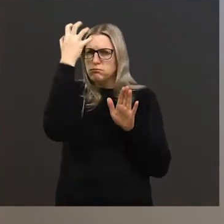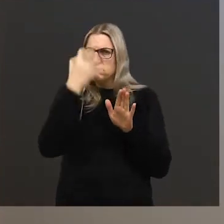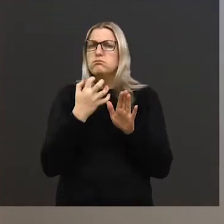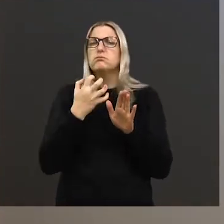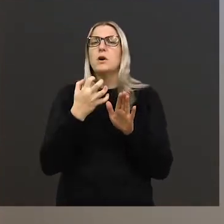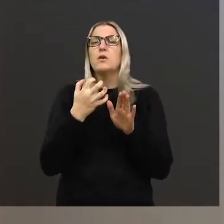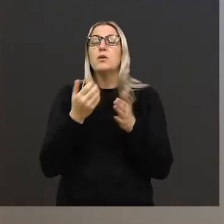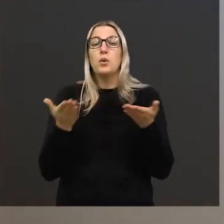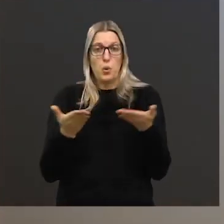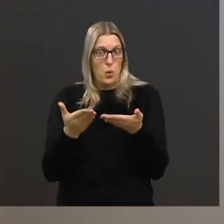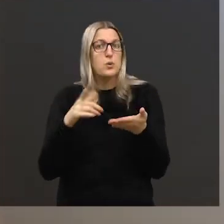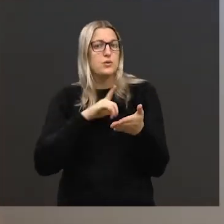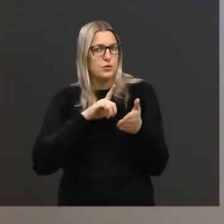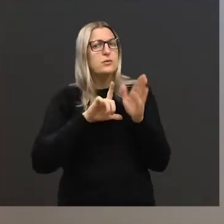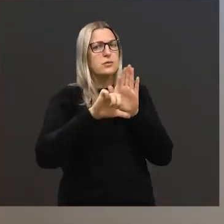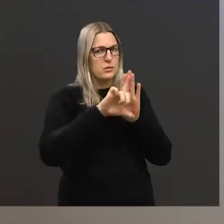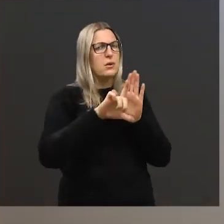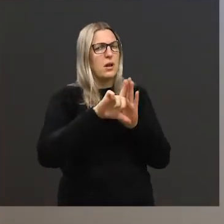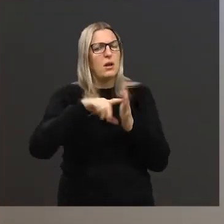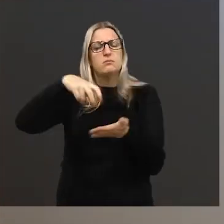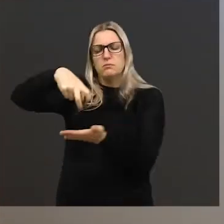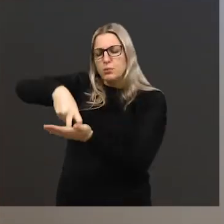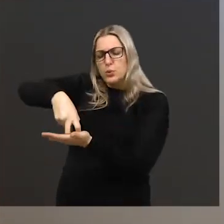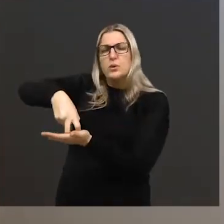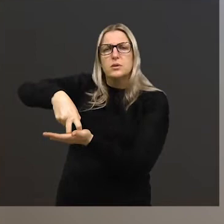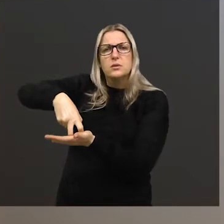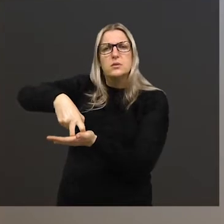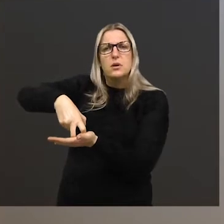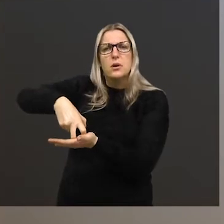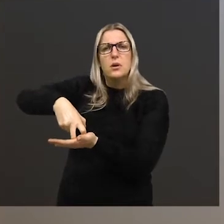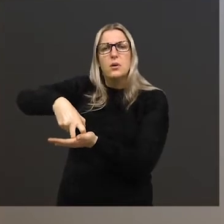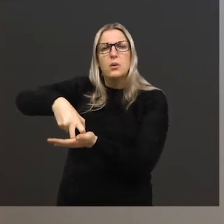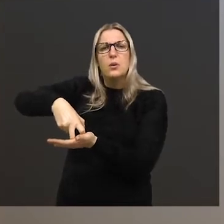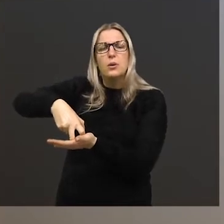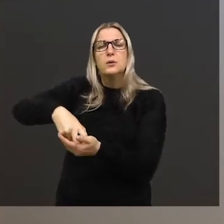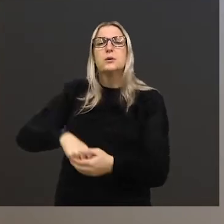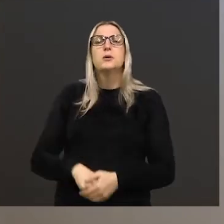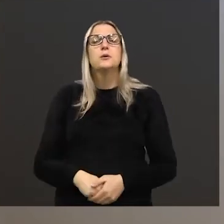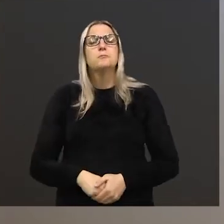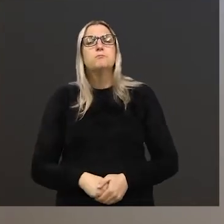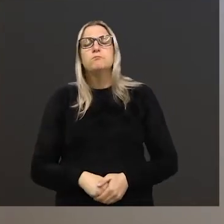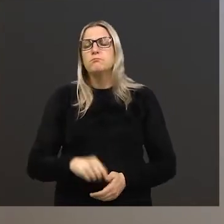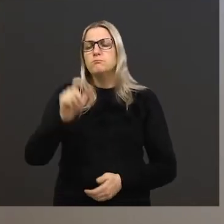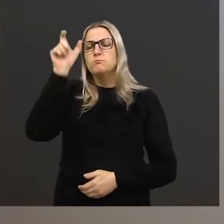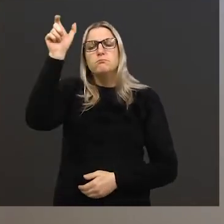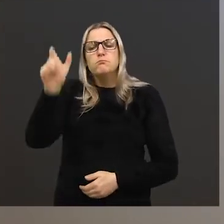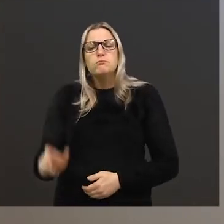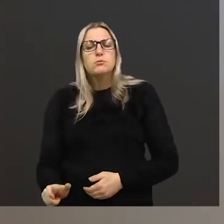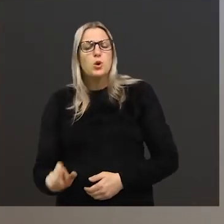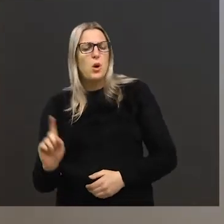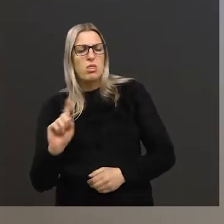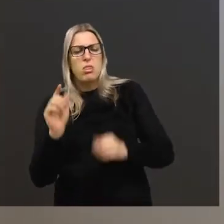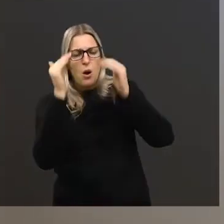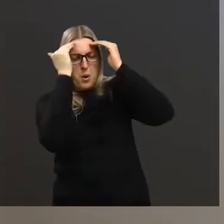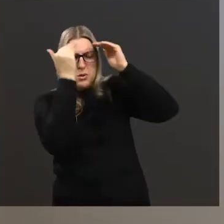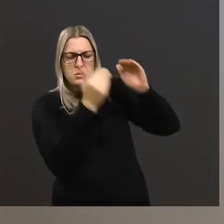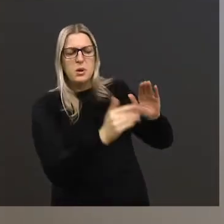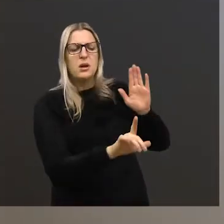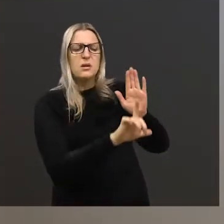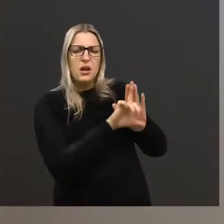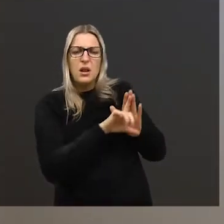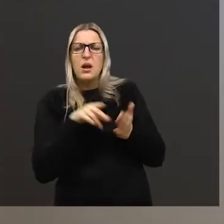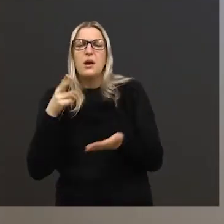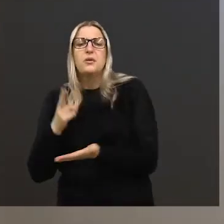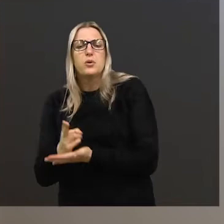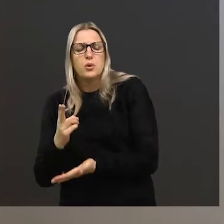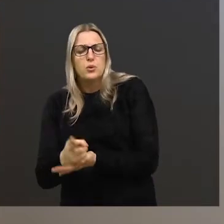ou seja, hoje a gente tem uma legislação que estabelece essa punição e que, de fato, então, aquele agressor que não respeita a medida